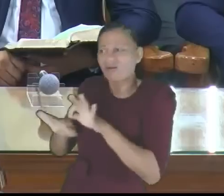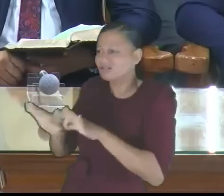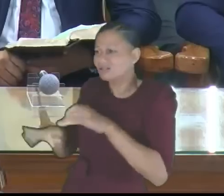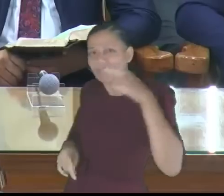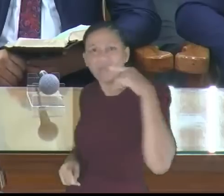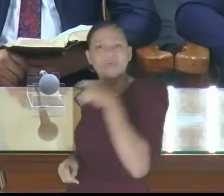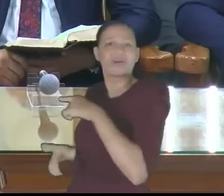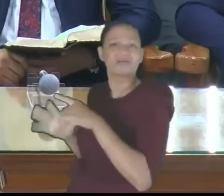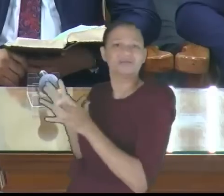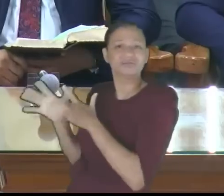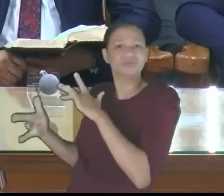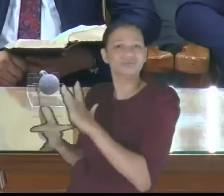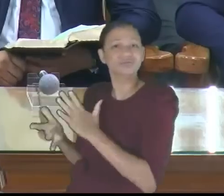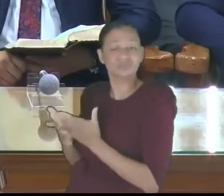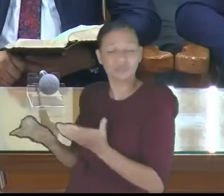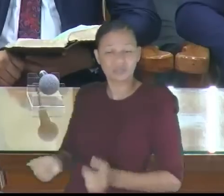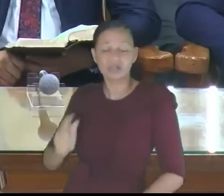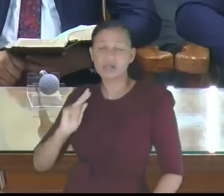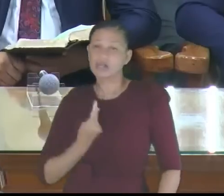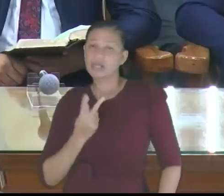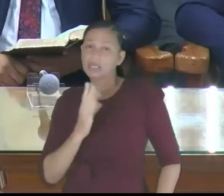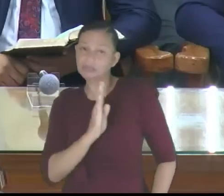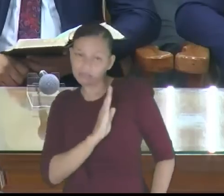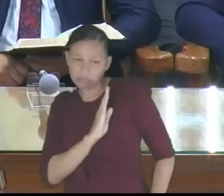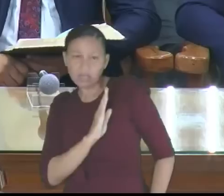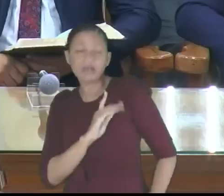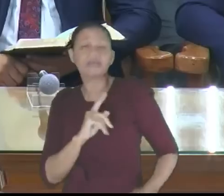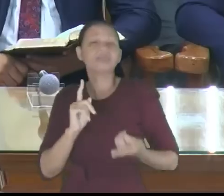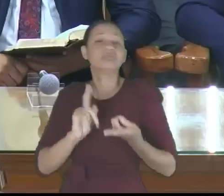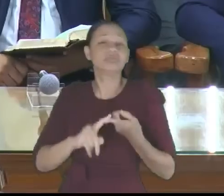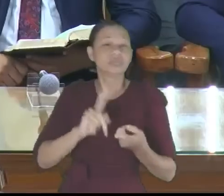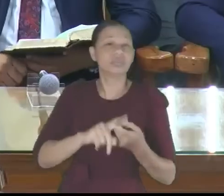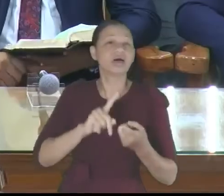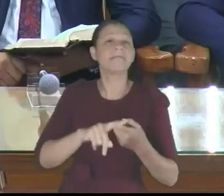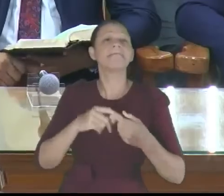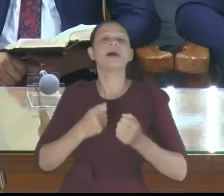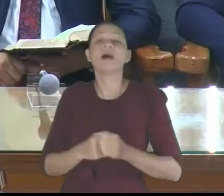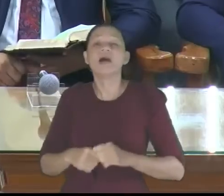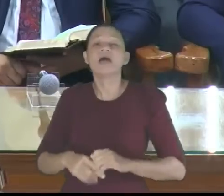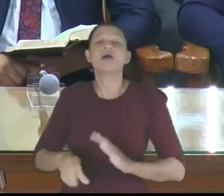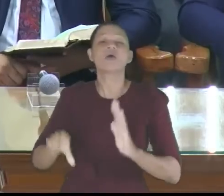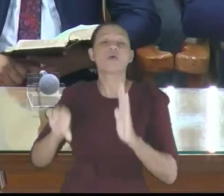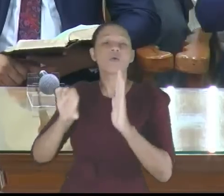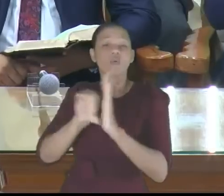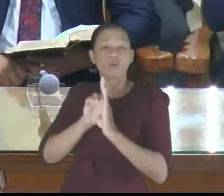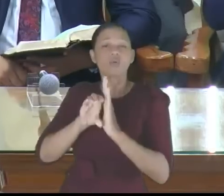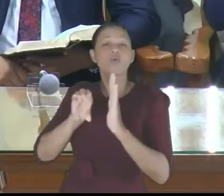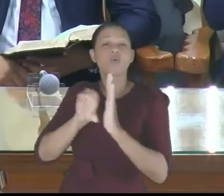Ele. E em Hebreus e em Colossenses diz que nele todas as coisas